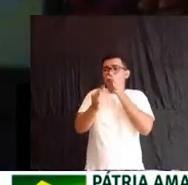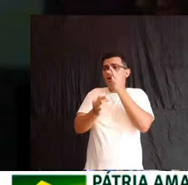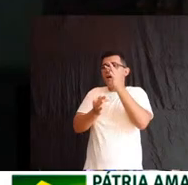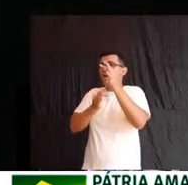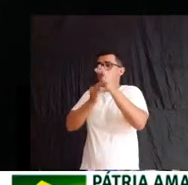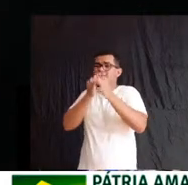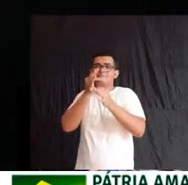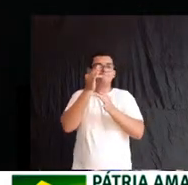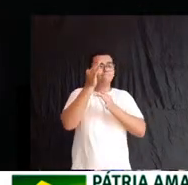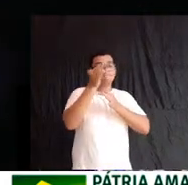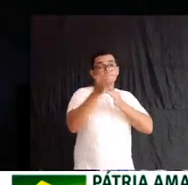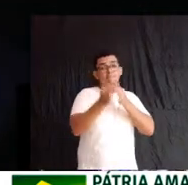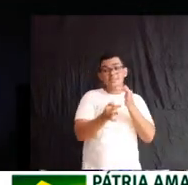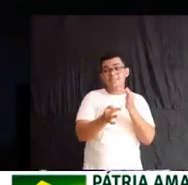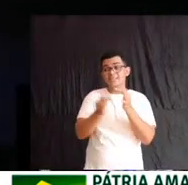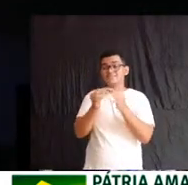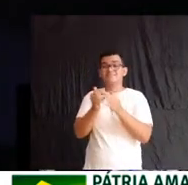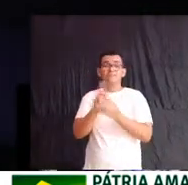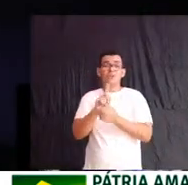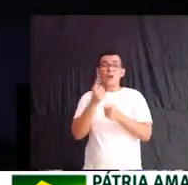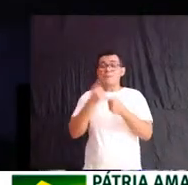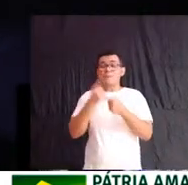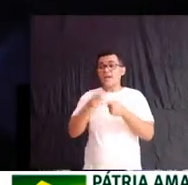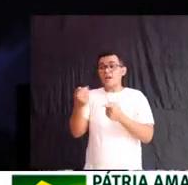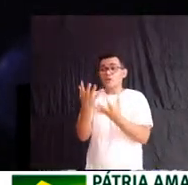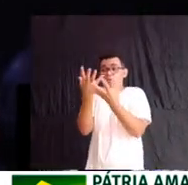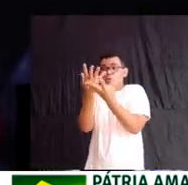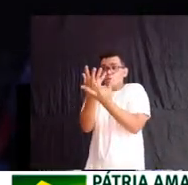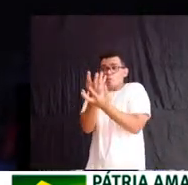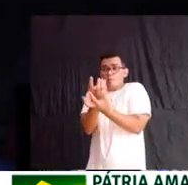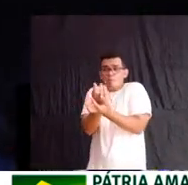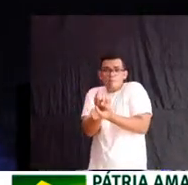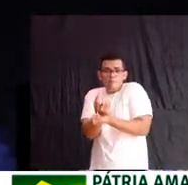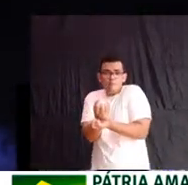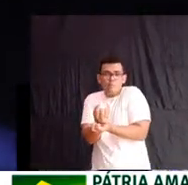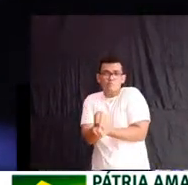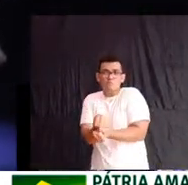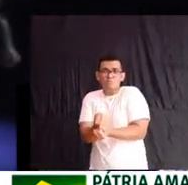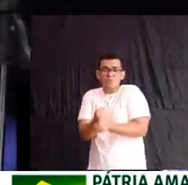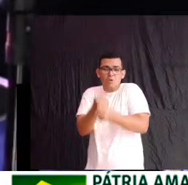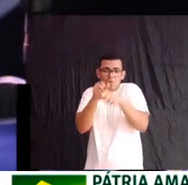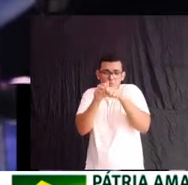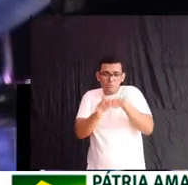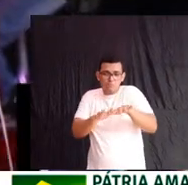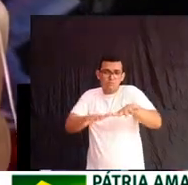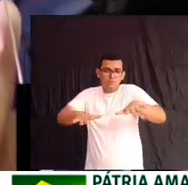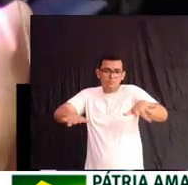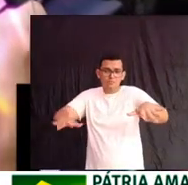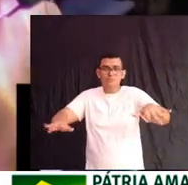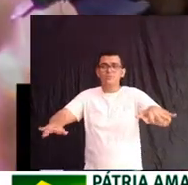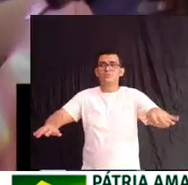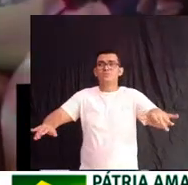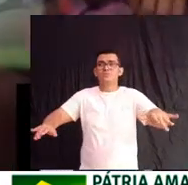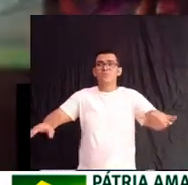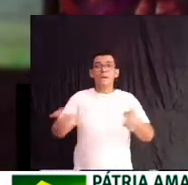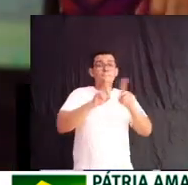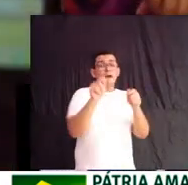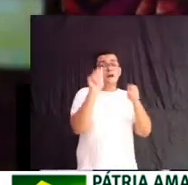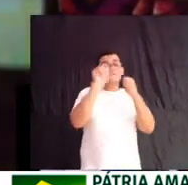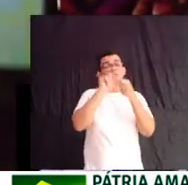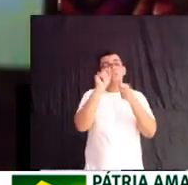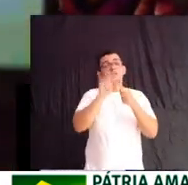flores, porque elas secam e caem no chão. Te trago os meus versos